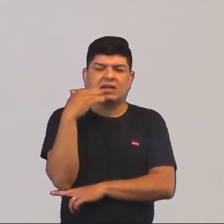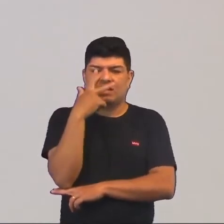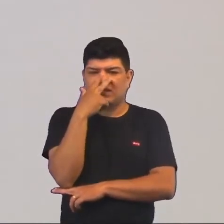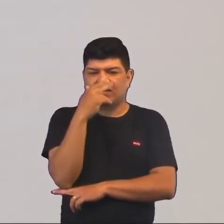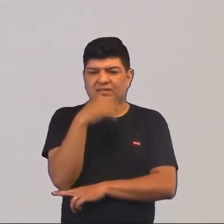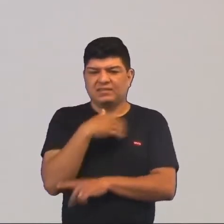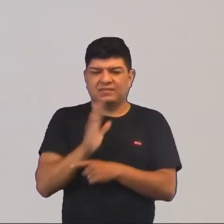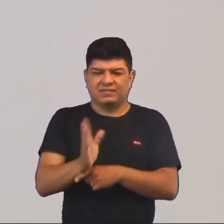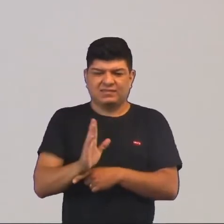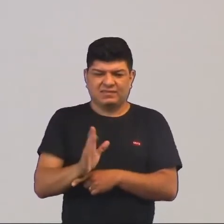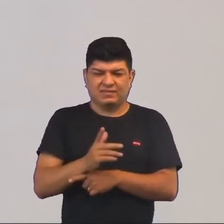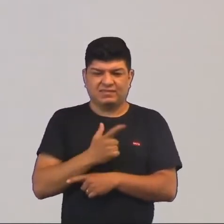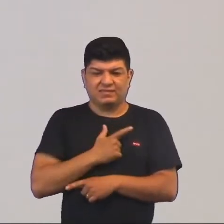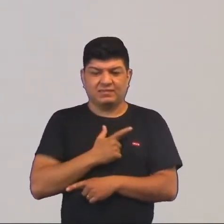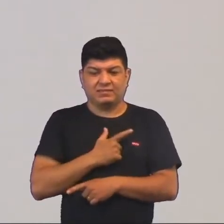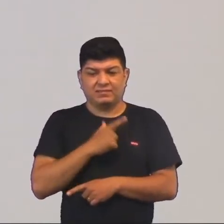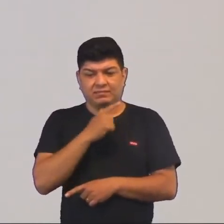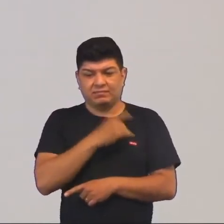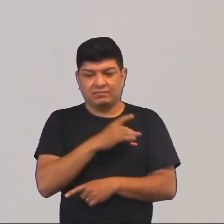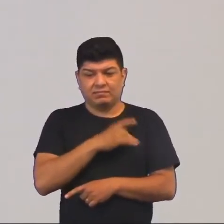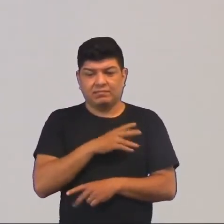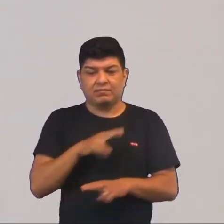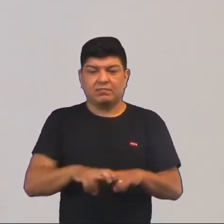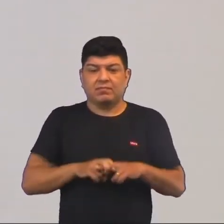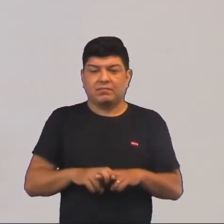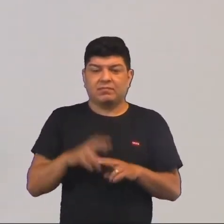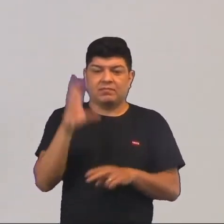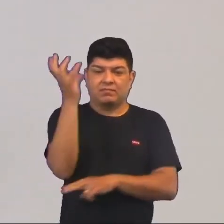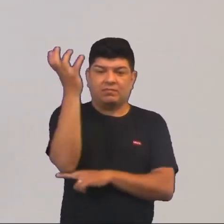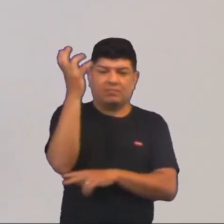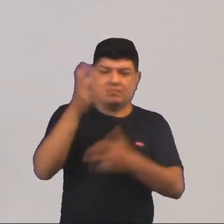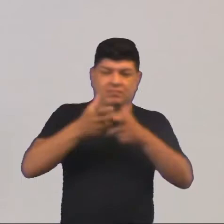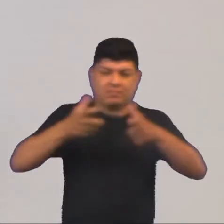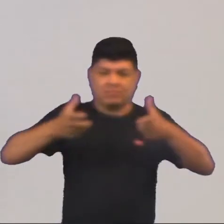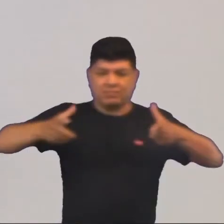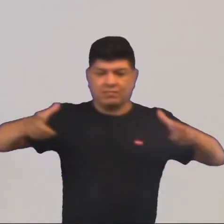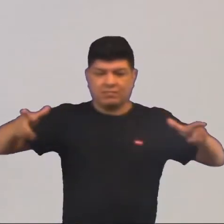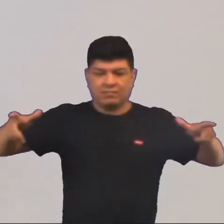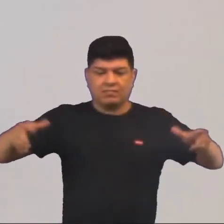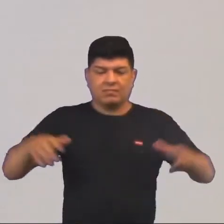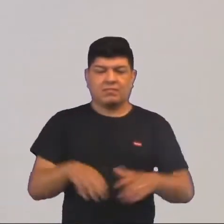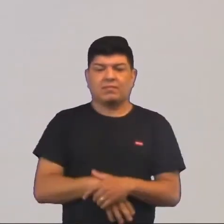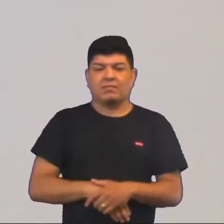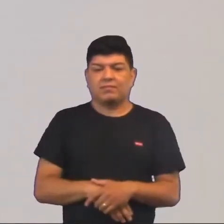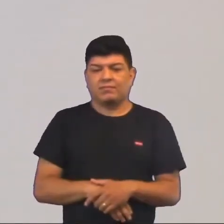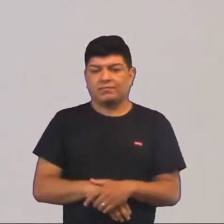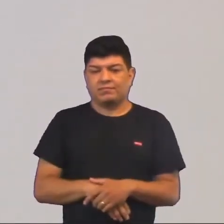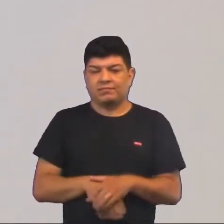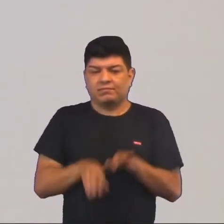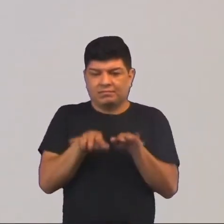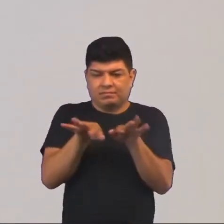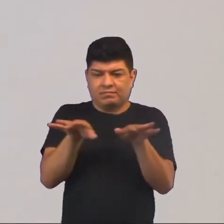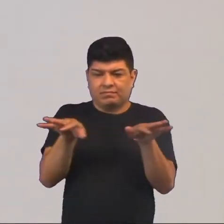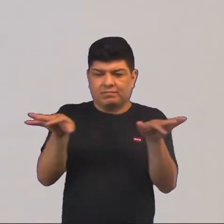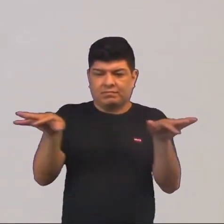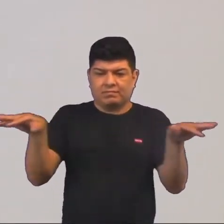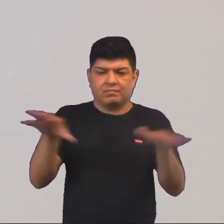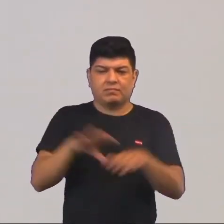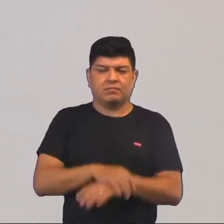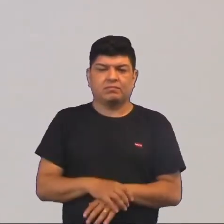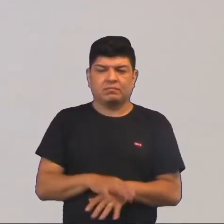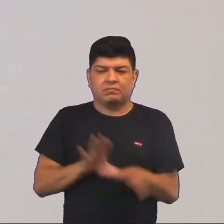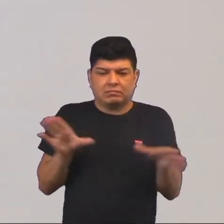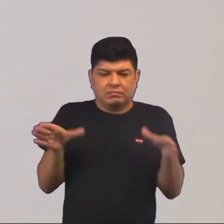de terror, né? Que os galhos as folhas bastante esparsas, são galhos que não são densos, né? Não são